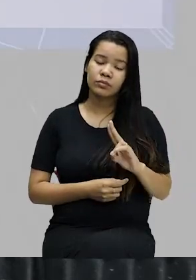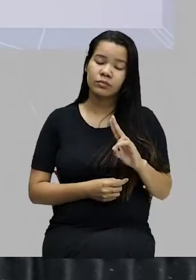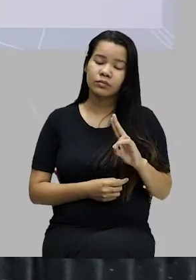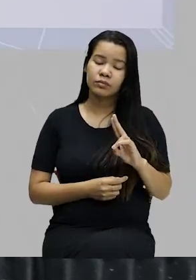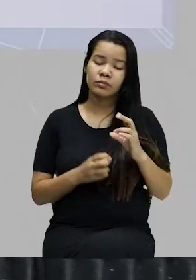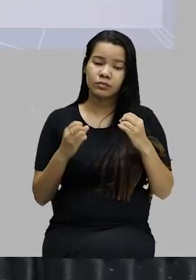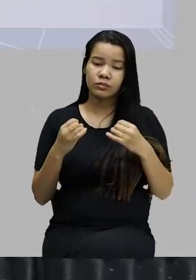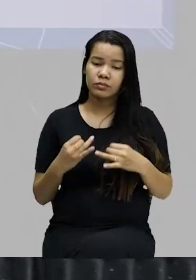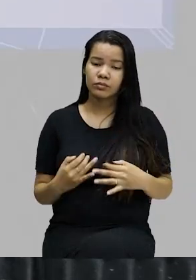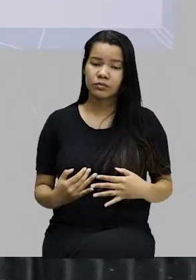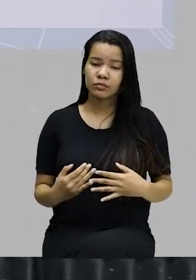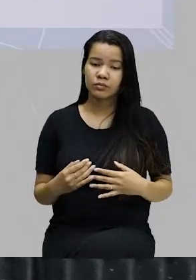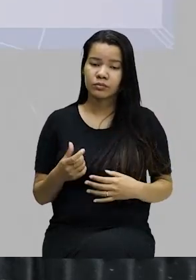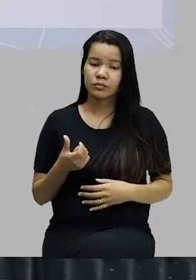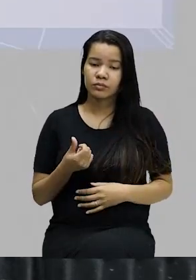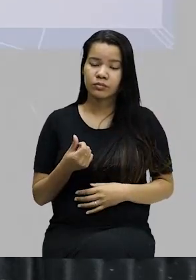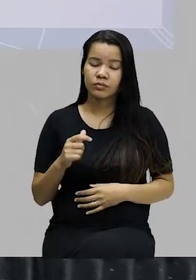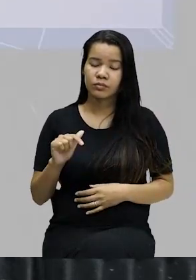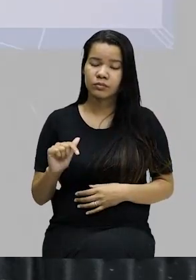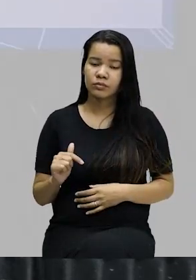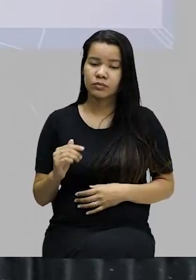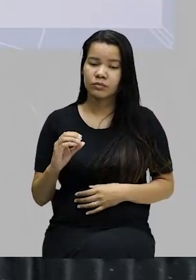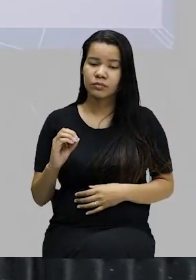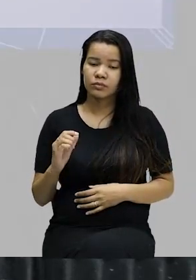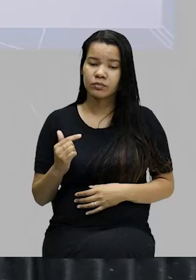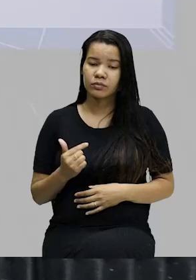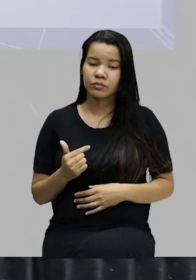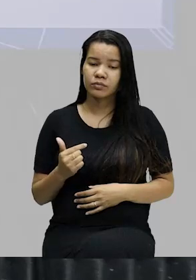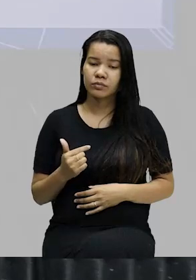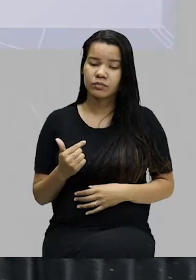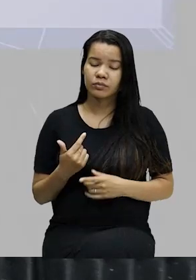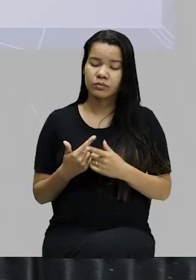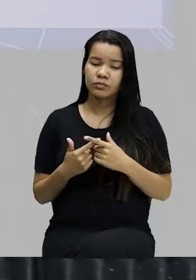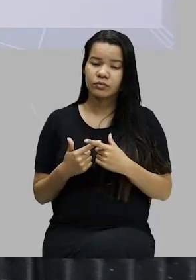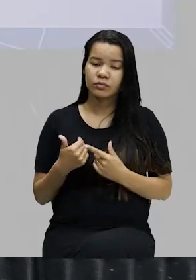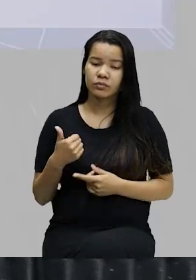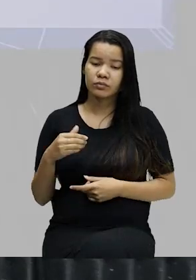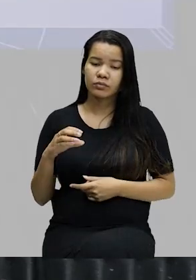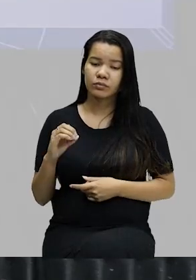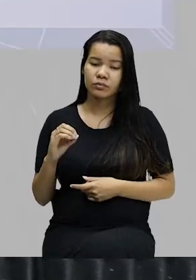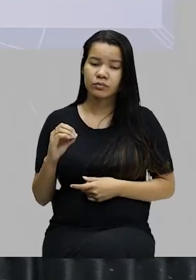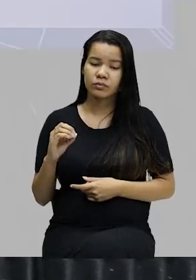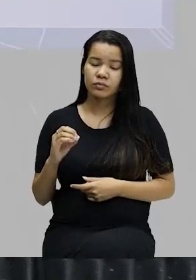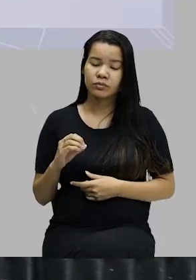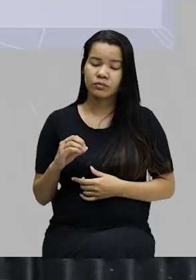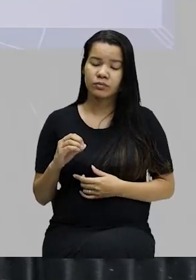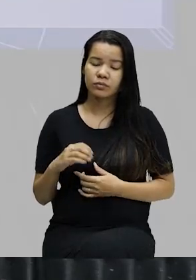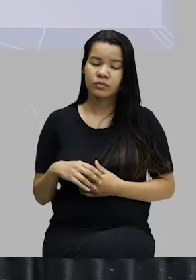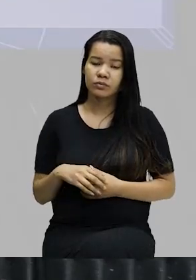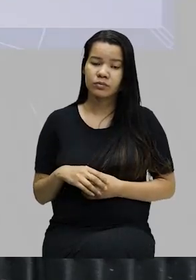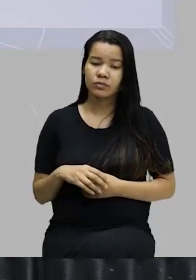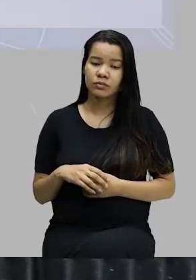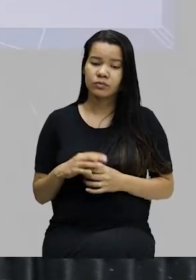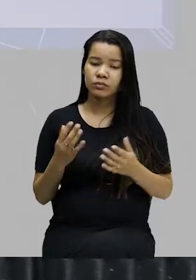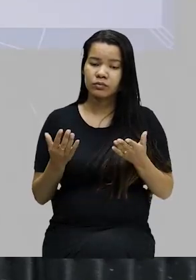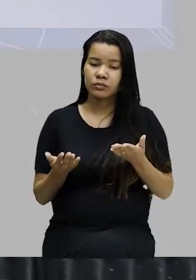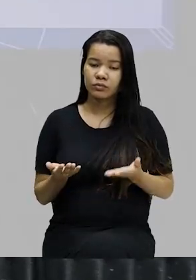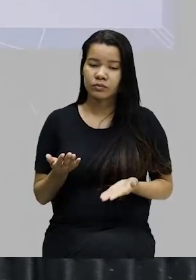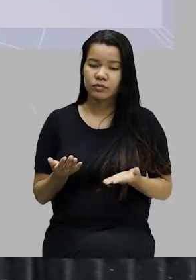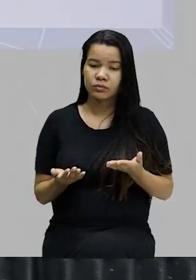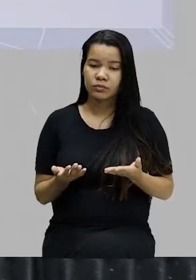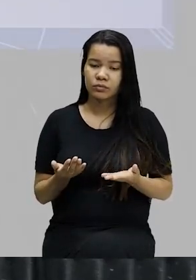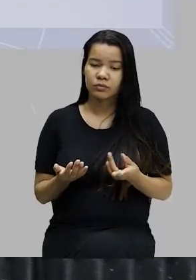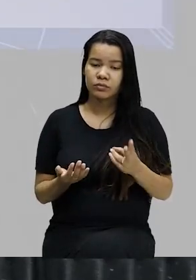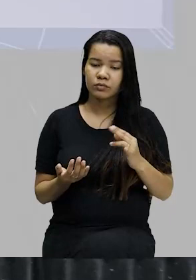maneira, 6,02 vezes 10 elevado a 23 átomos de hidrogênio, numa balança,